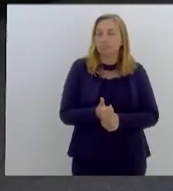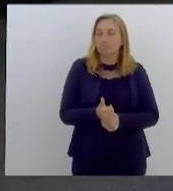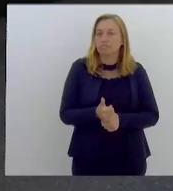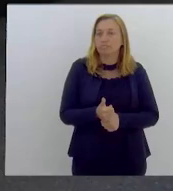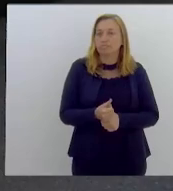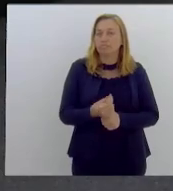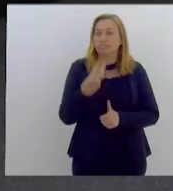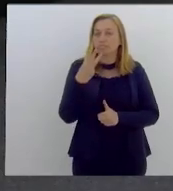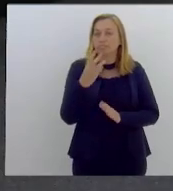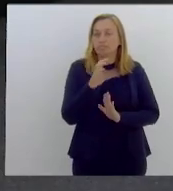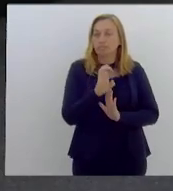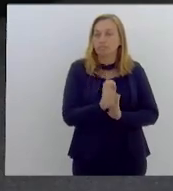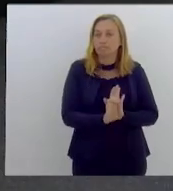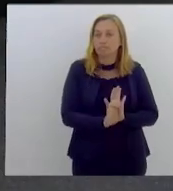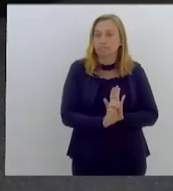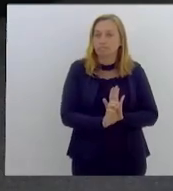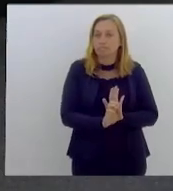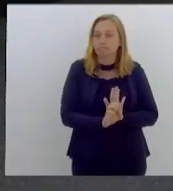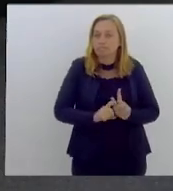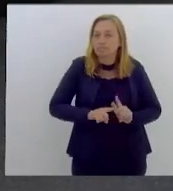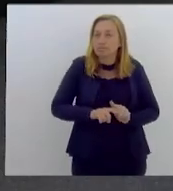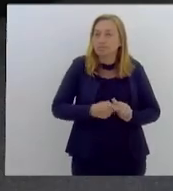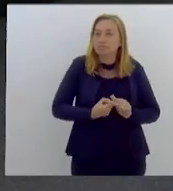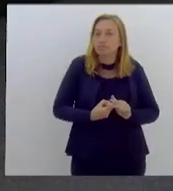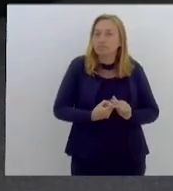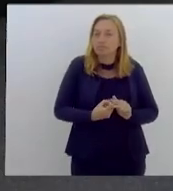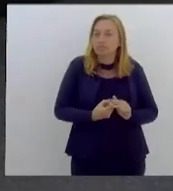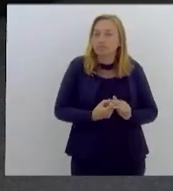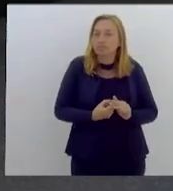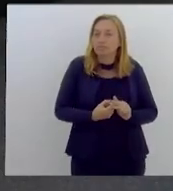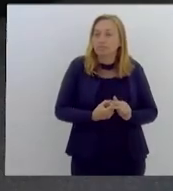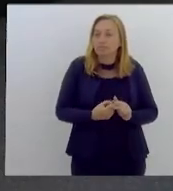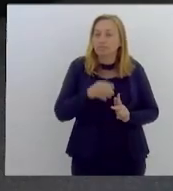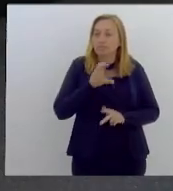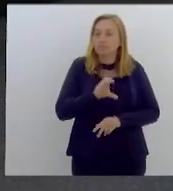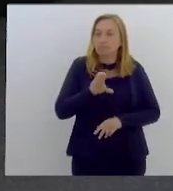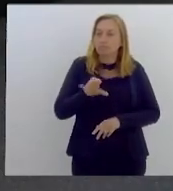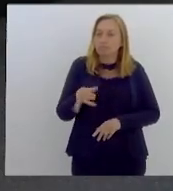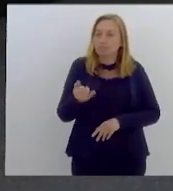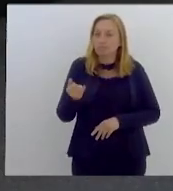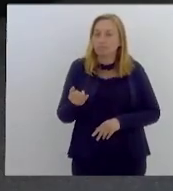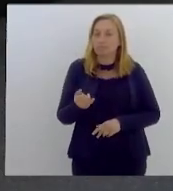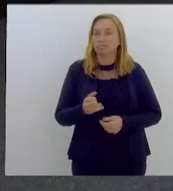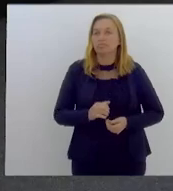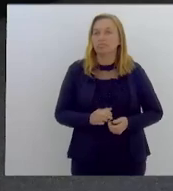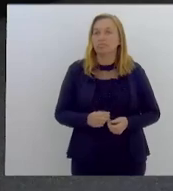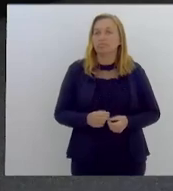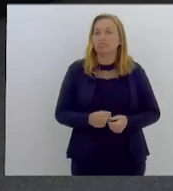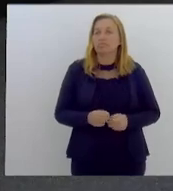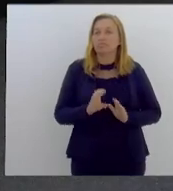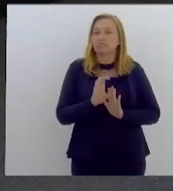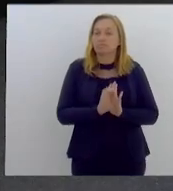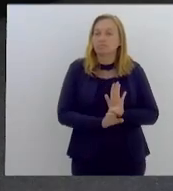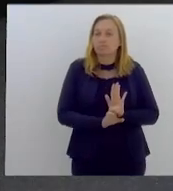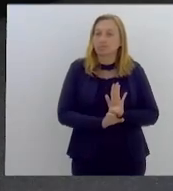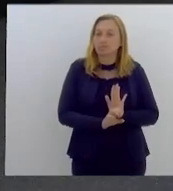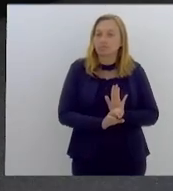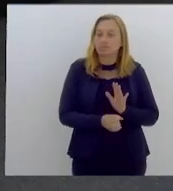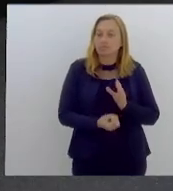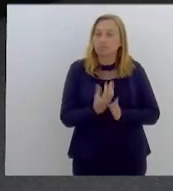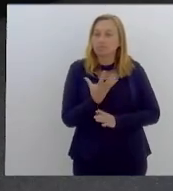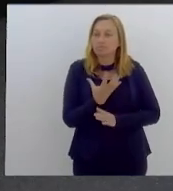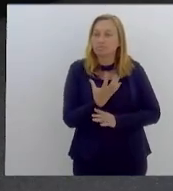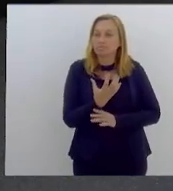São três emendas modificativas da CCJ, emendas